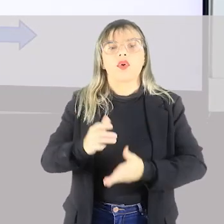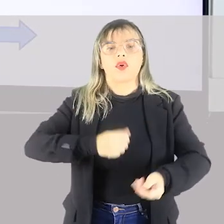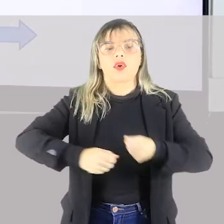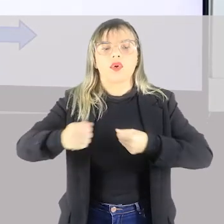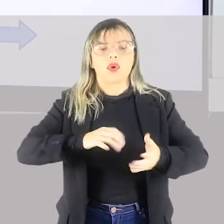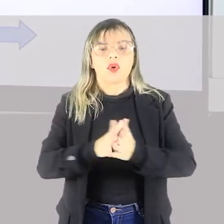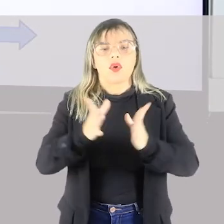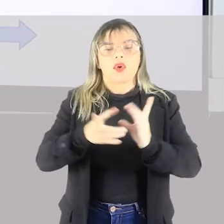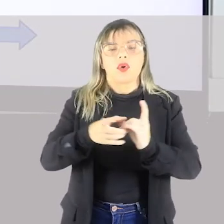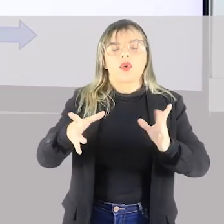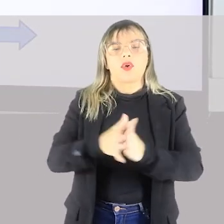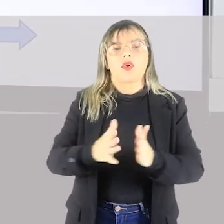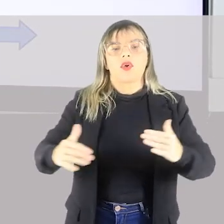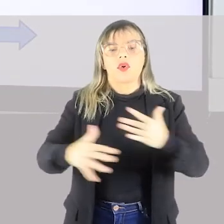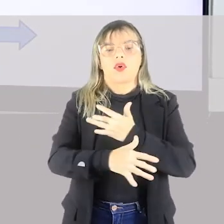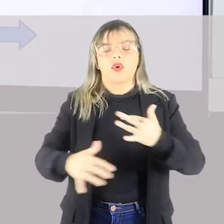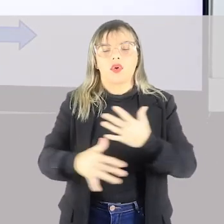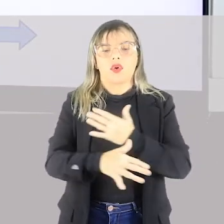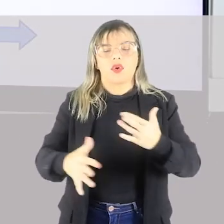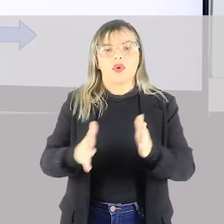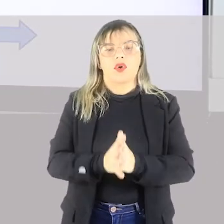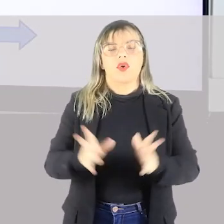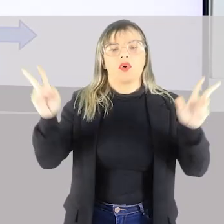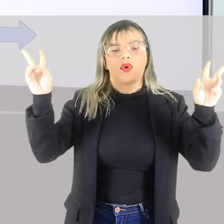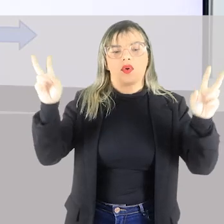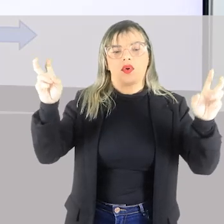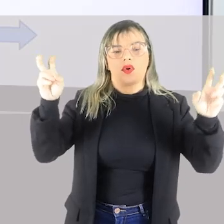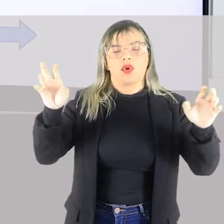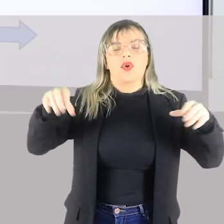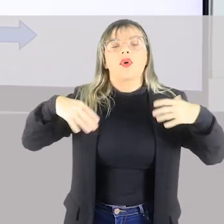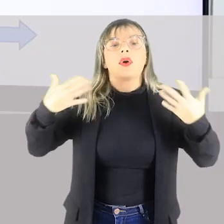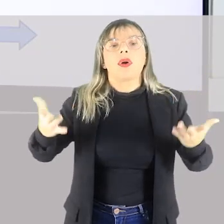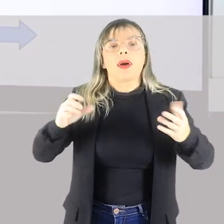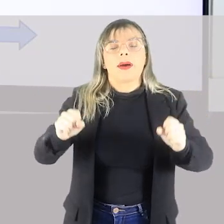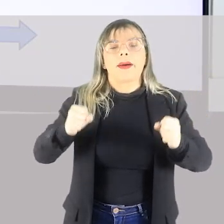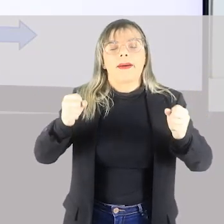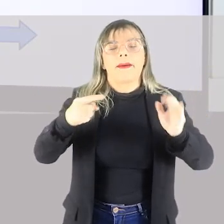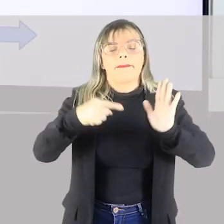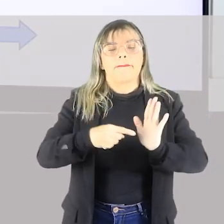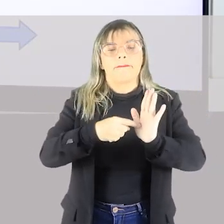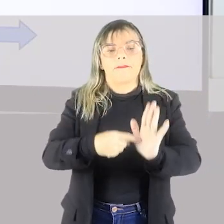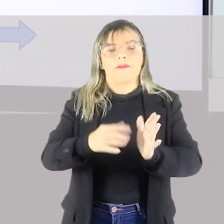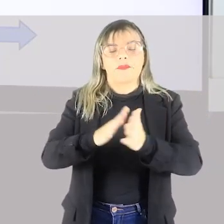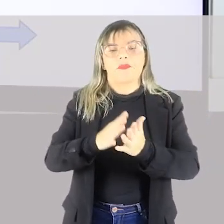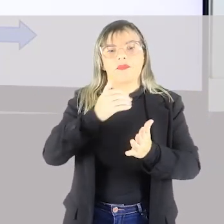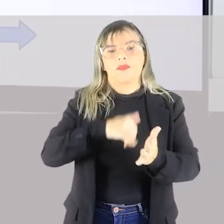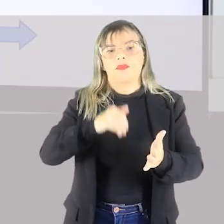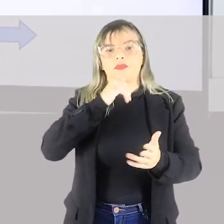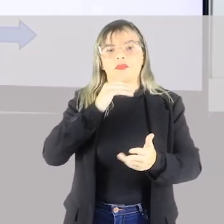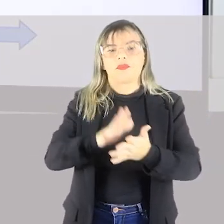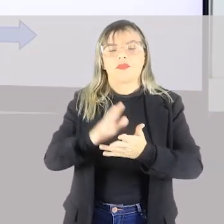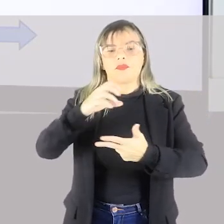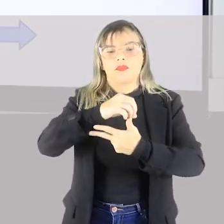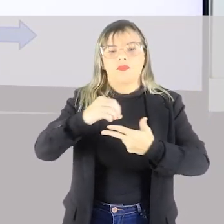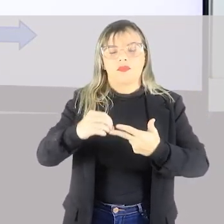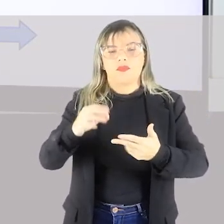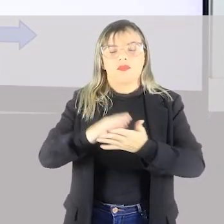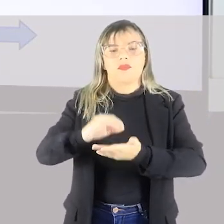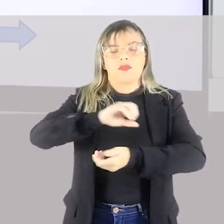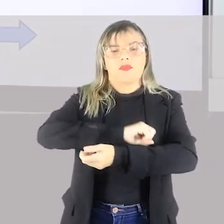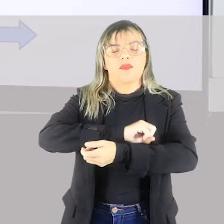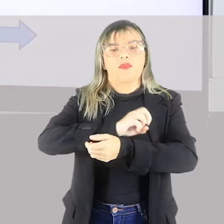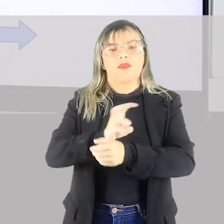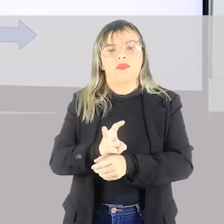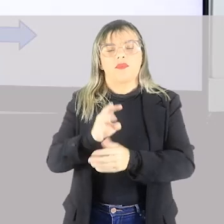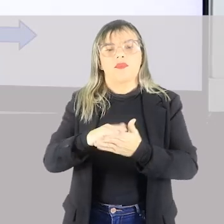da cidade, como é que esses assuntos que eu falei para ti, eles podem vir, por exemplo, no Enem, numa prova da UEMA,